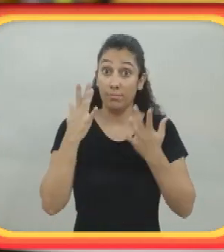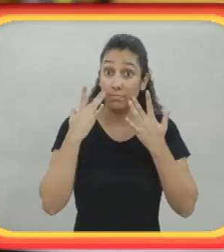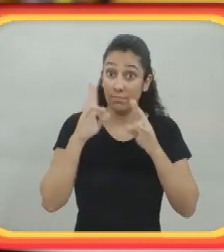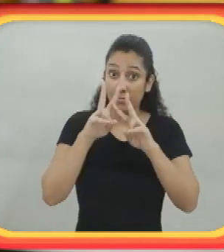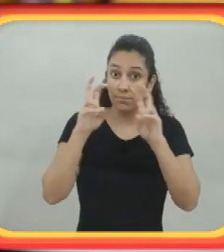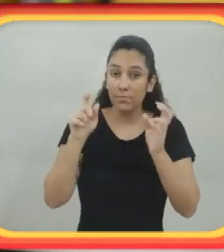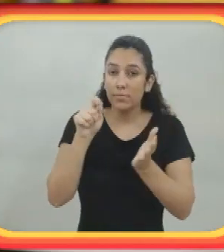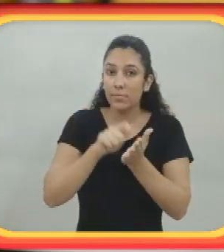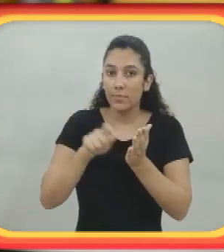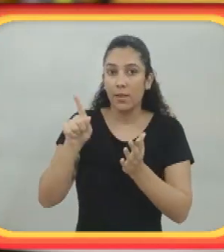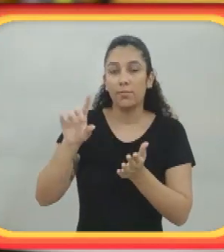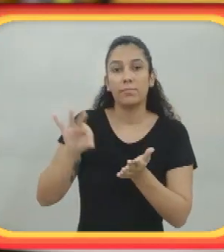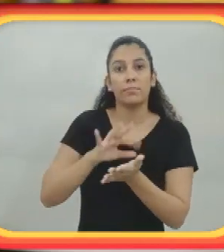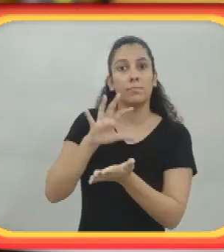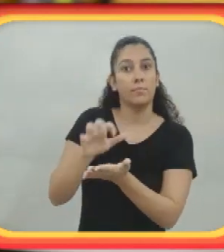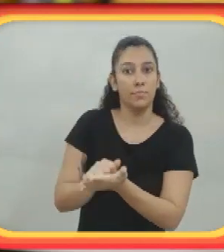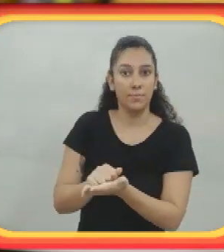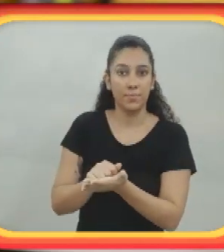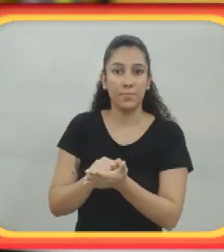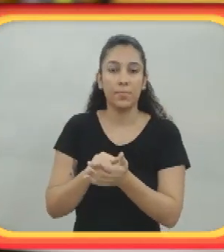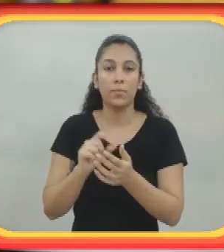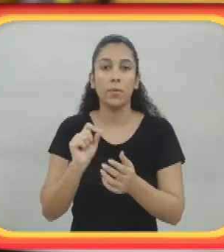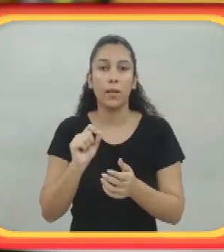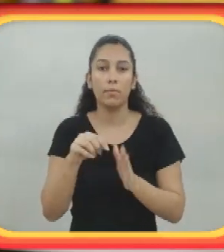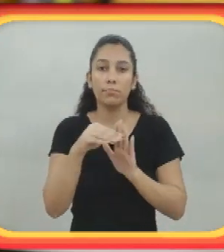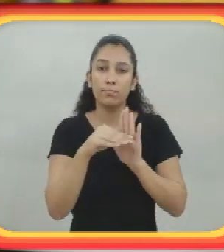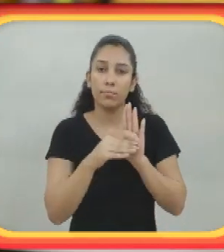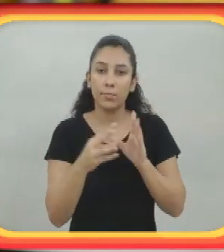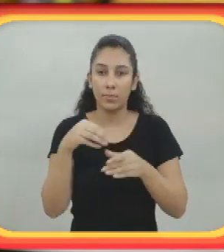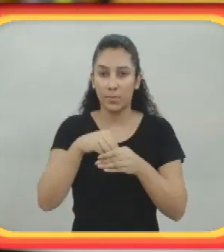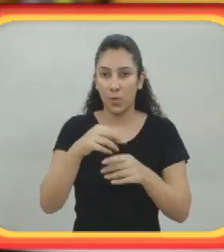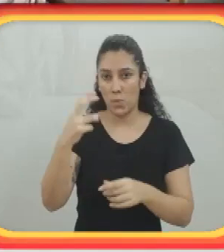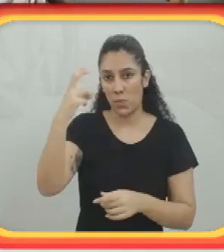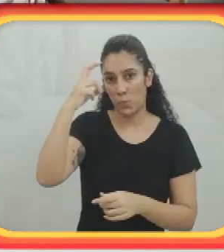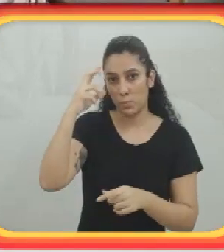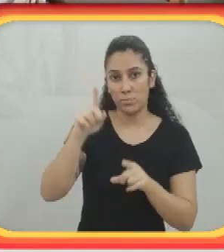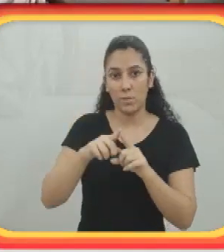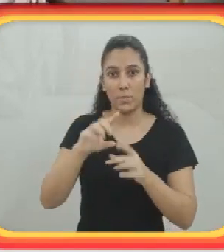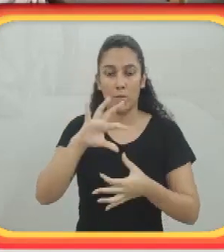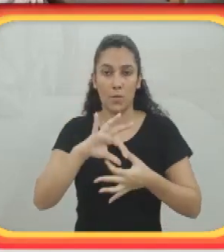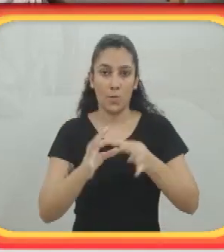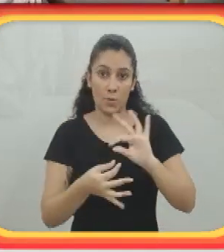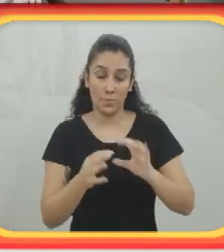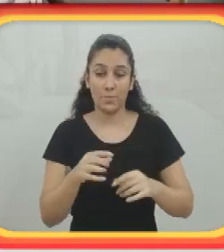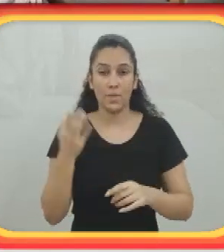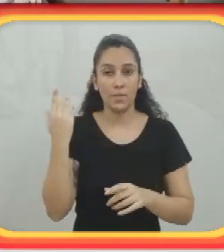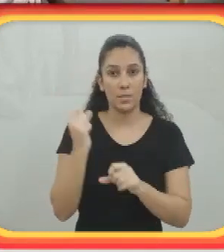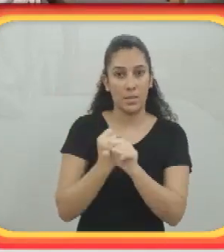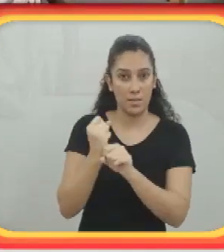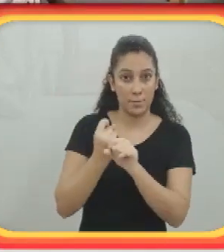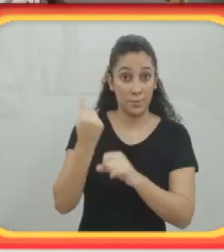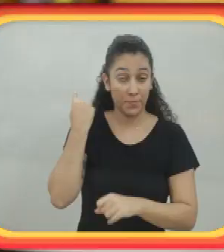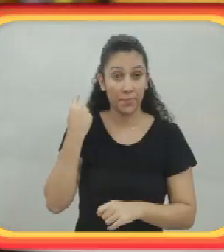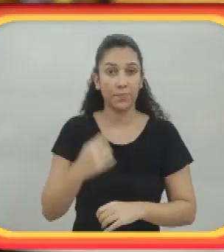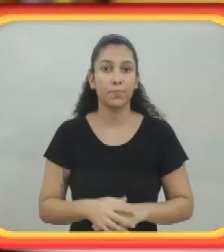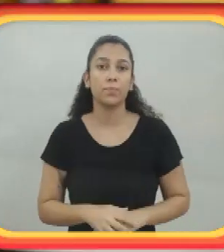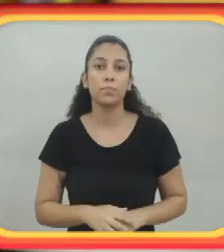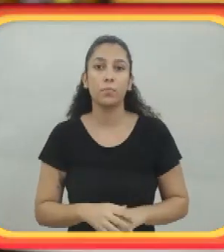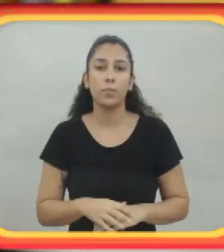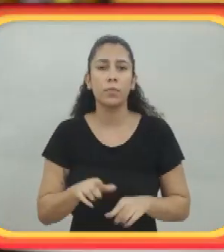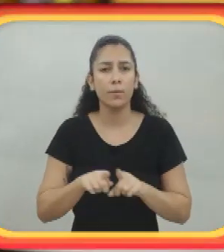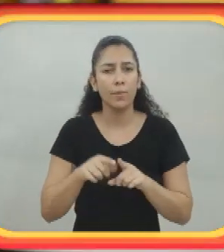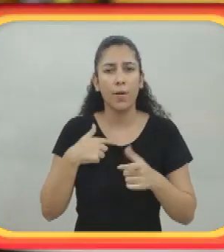projeto que era uma peça de teatro musicado.